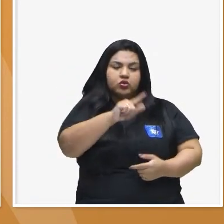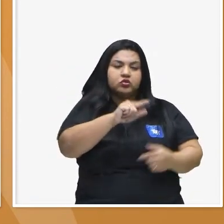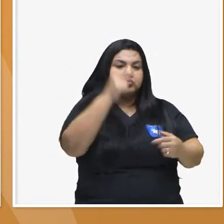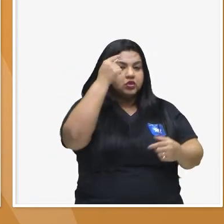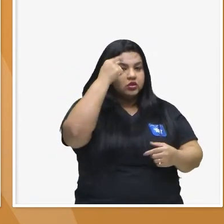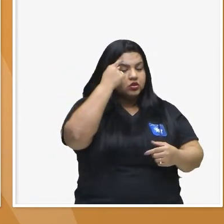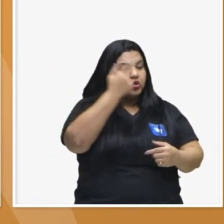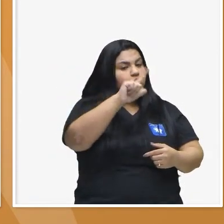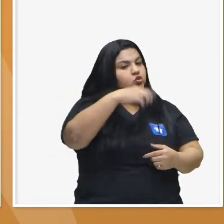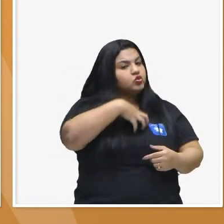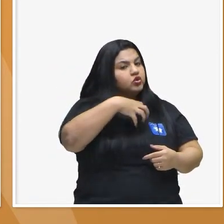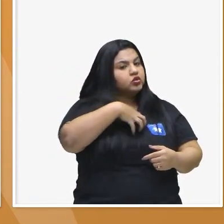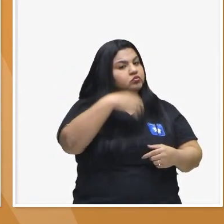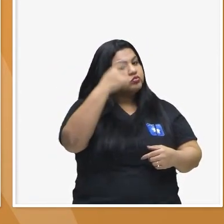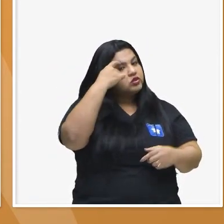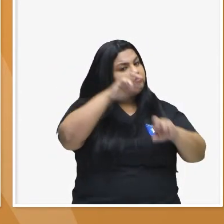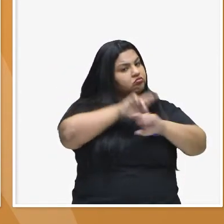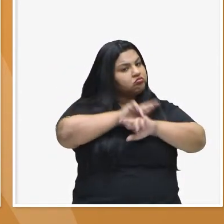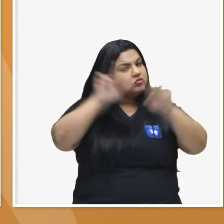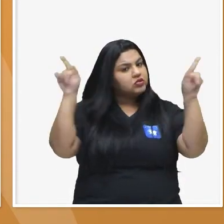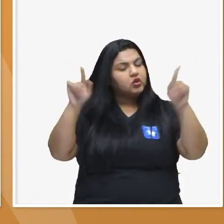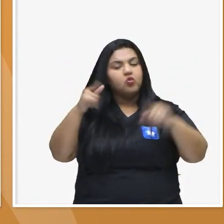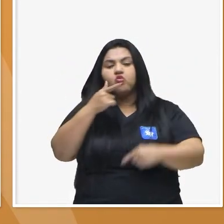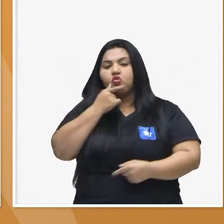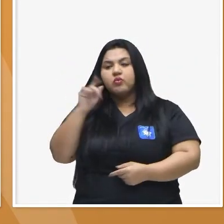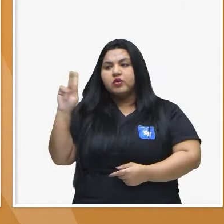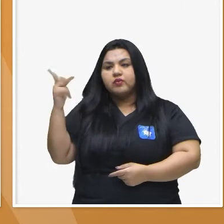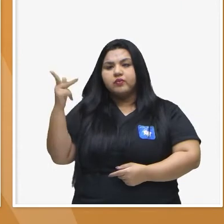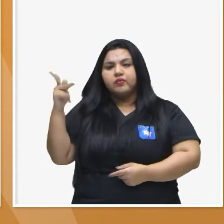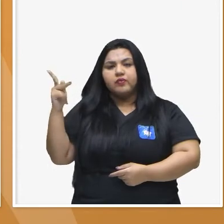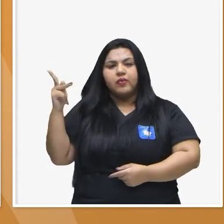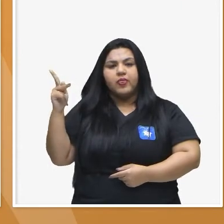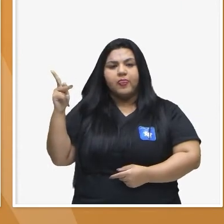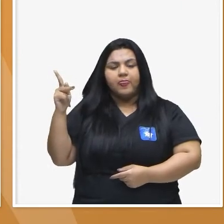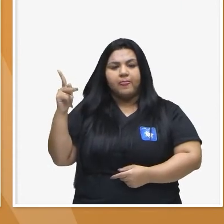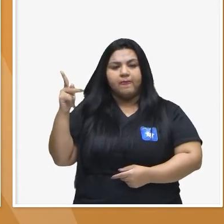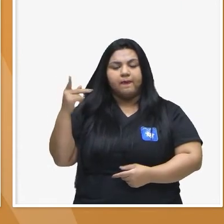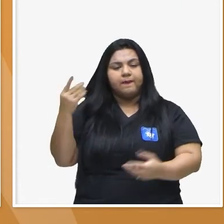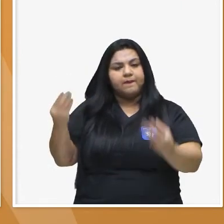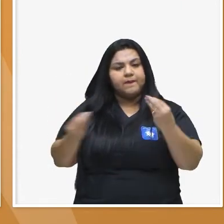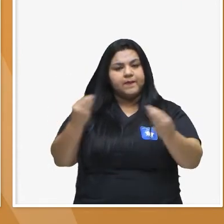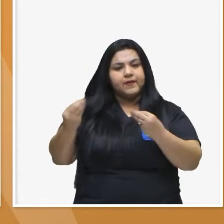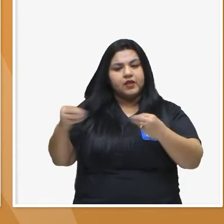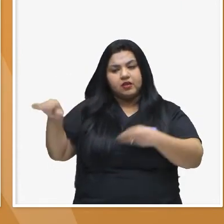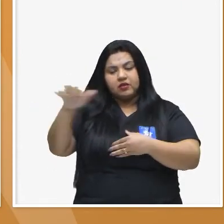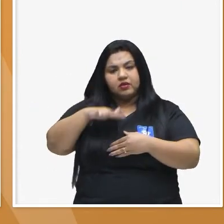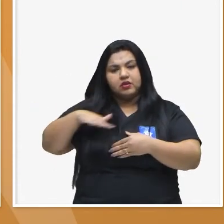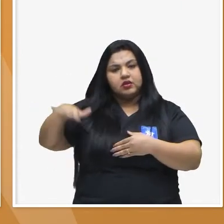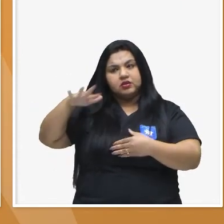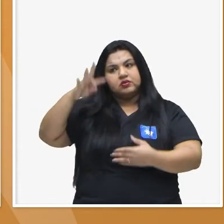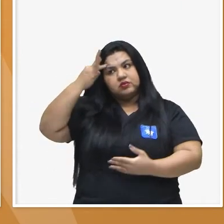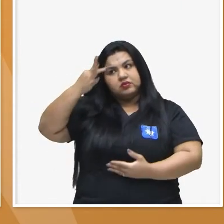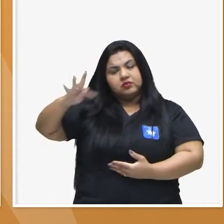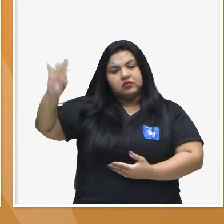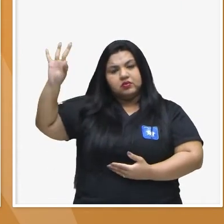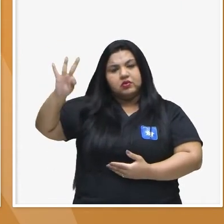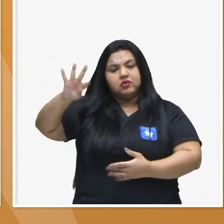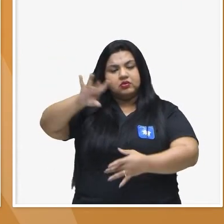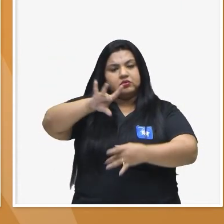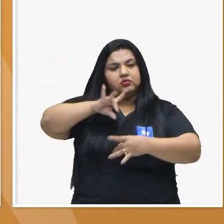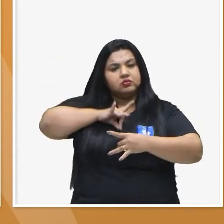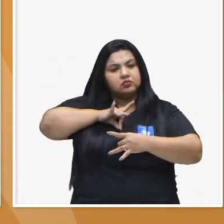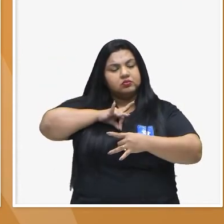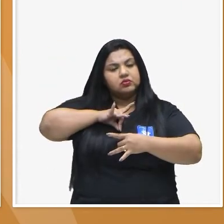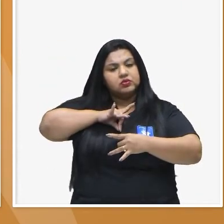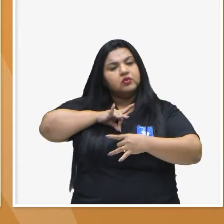outra maneira de pensar. Hegel, por exemplo, vai pensar, né, como ele está no campo da teoria, do espírito, né?